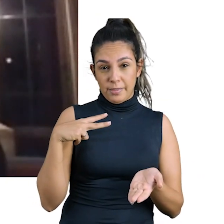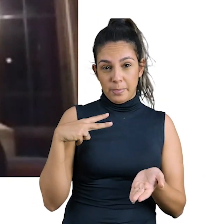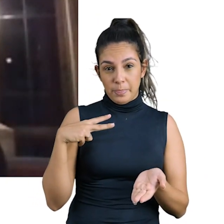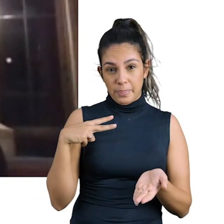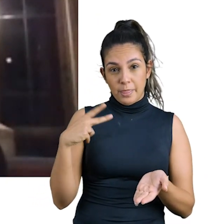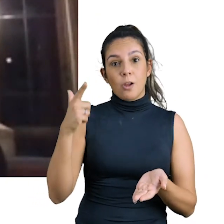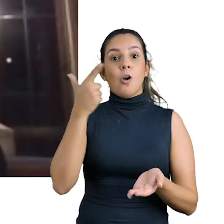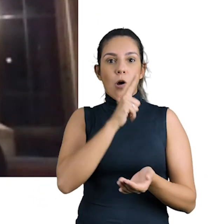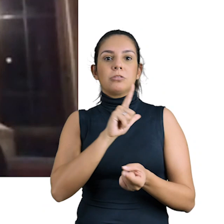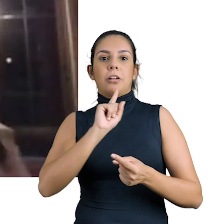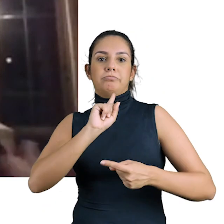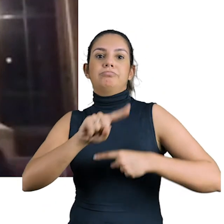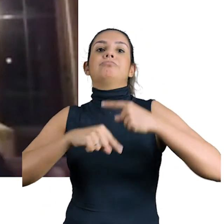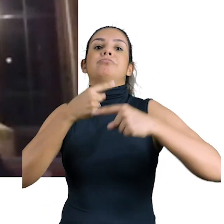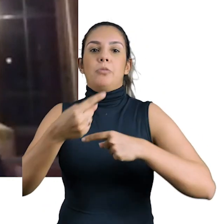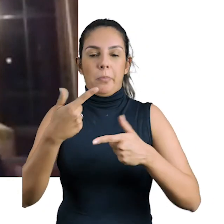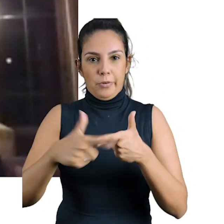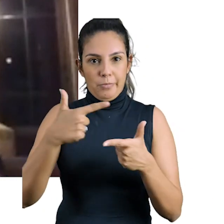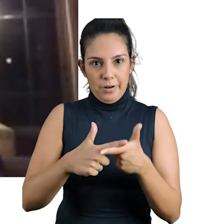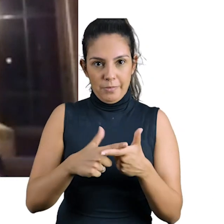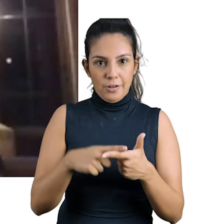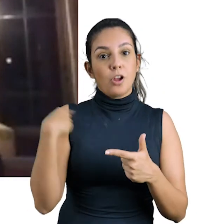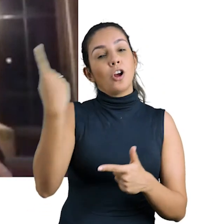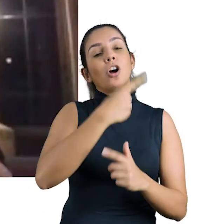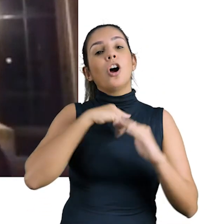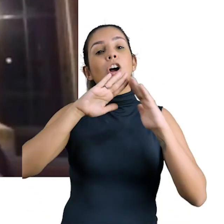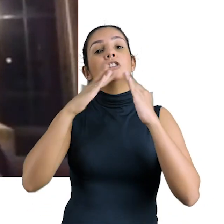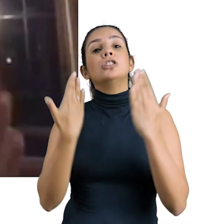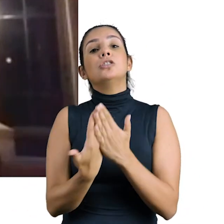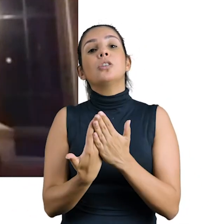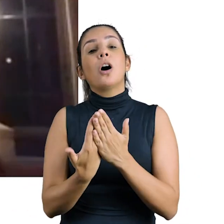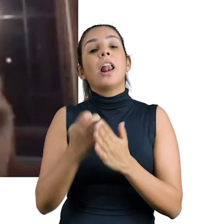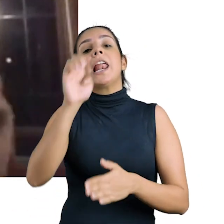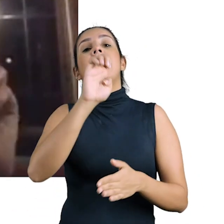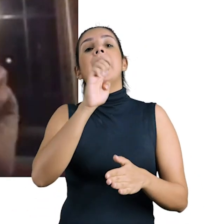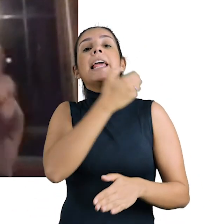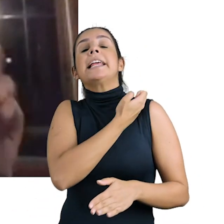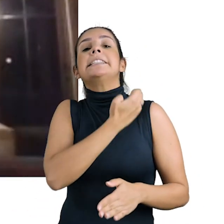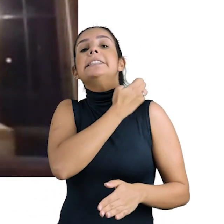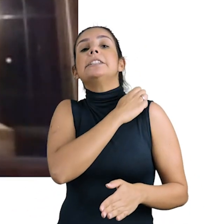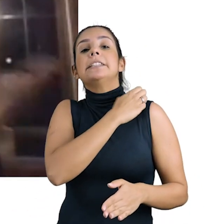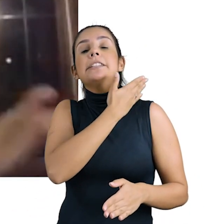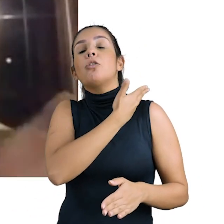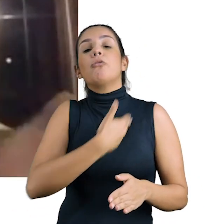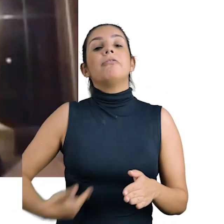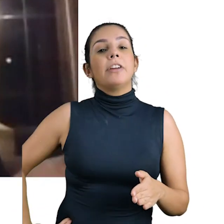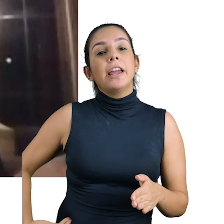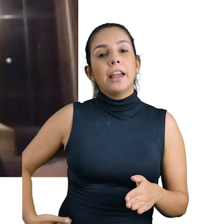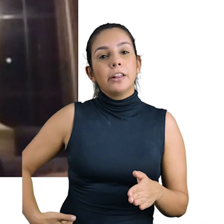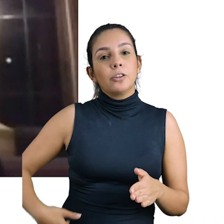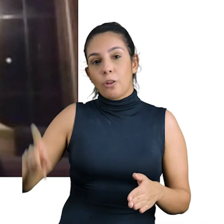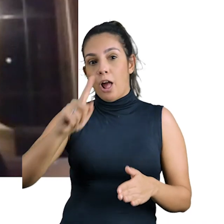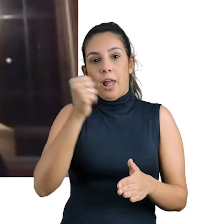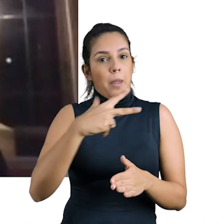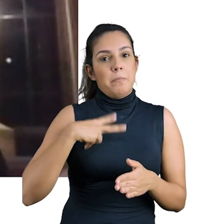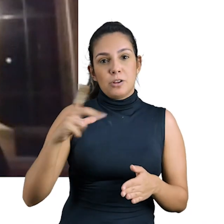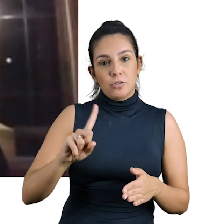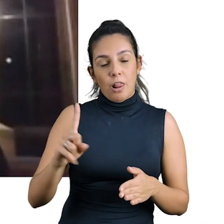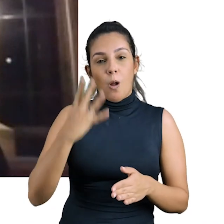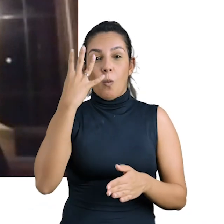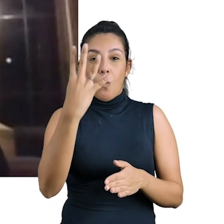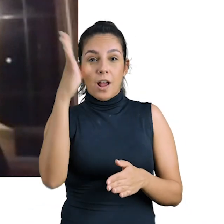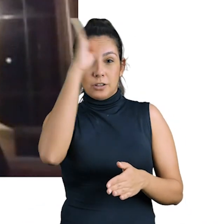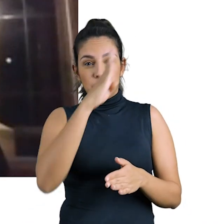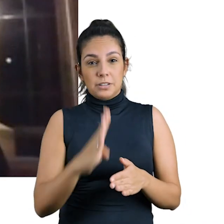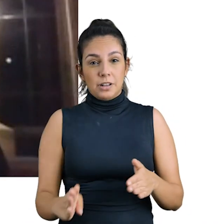pelo menos contornar o problema. O que dizer das nossas escolas públicas, quando, por exemplo, nós sabemos que a cada 4